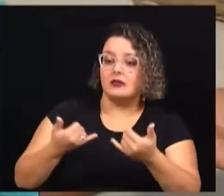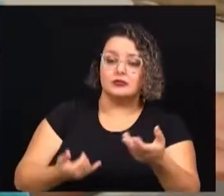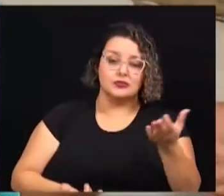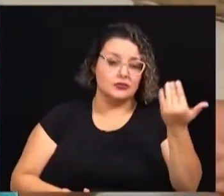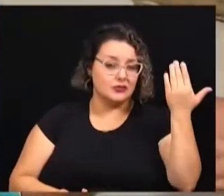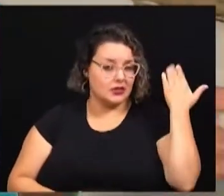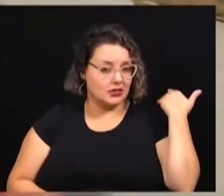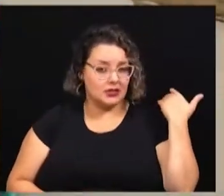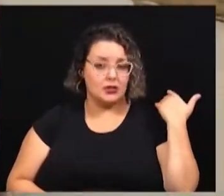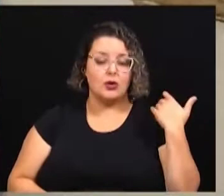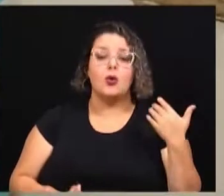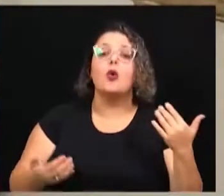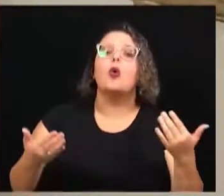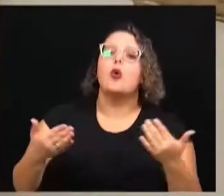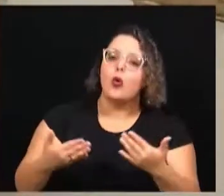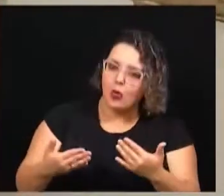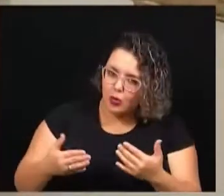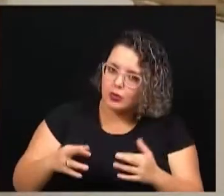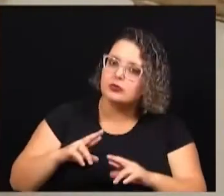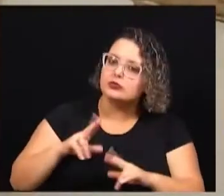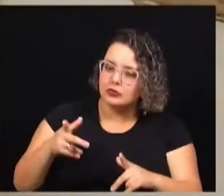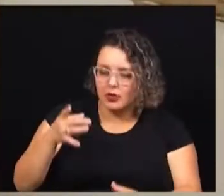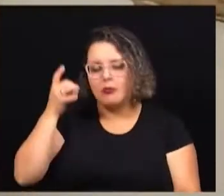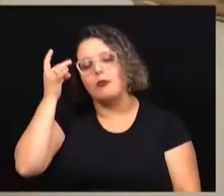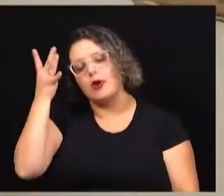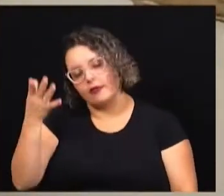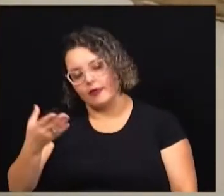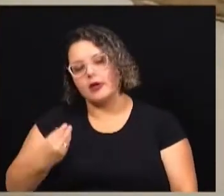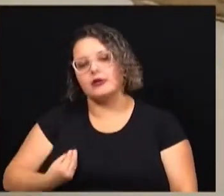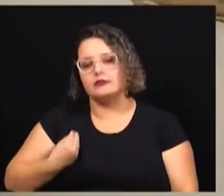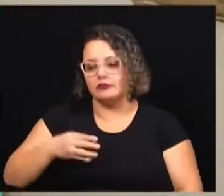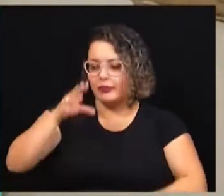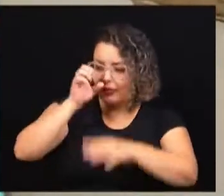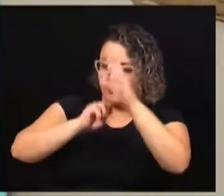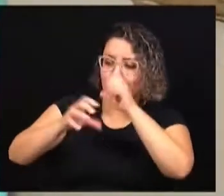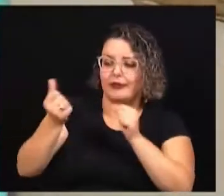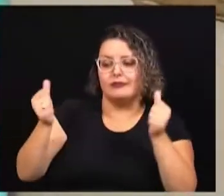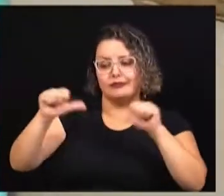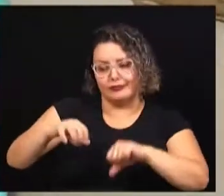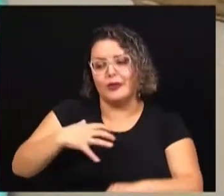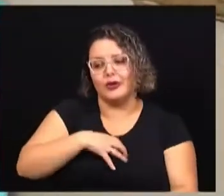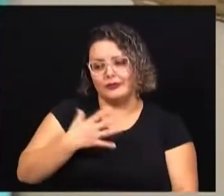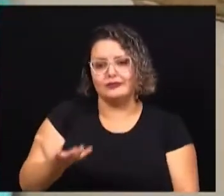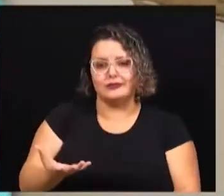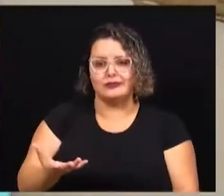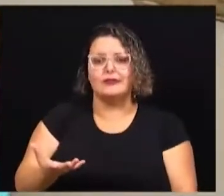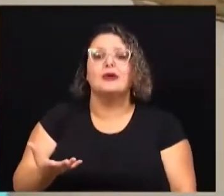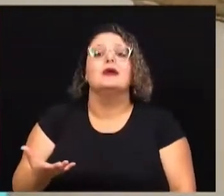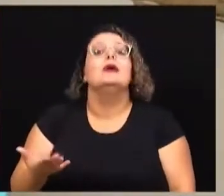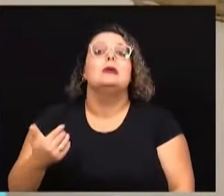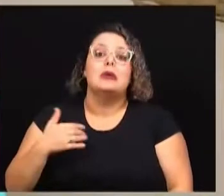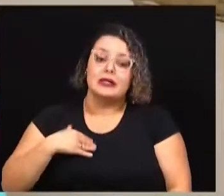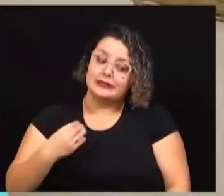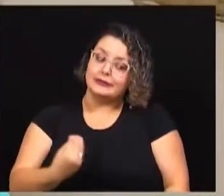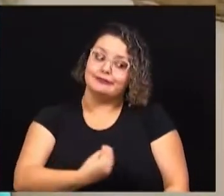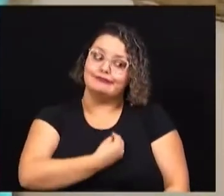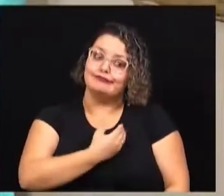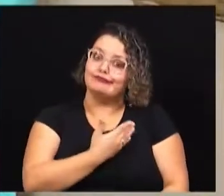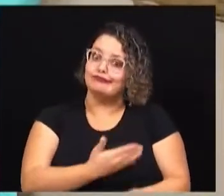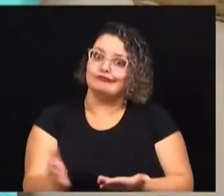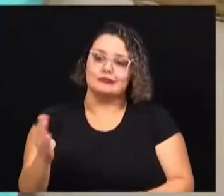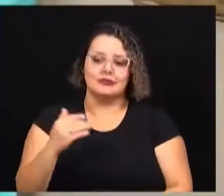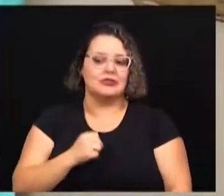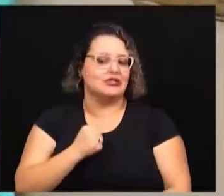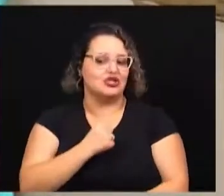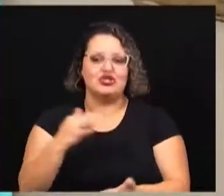de coisa lá atrás, o quanto hoje teria sido mais fácil a vida. A gente só aprende da pior forma. Pois é, mas o tempo já passou. Então a gente